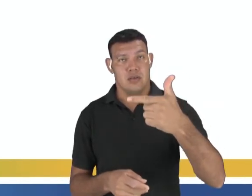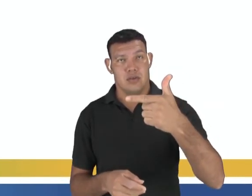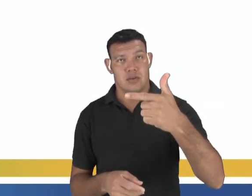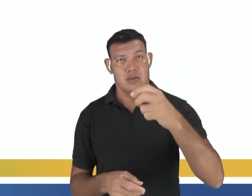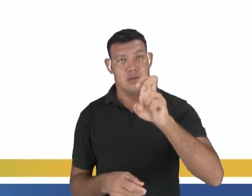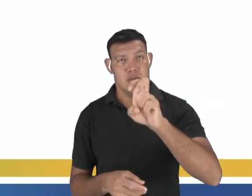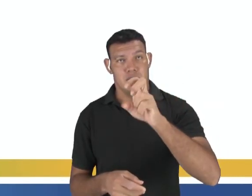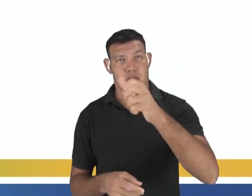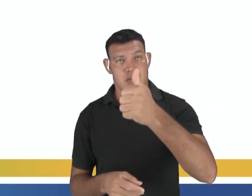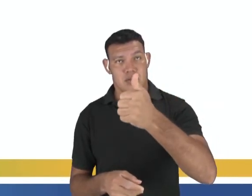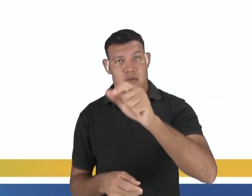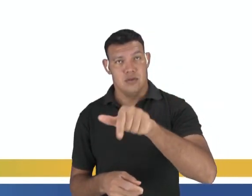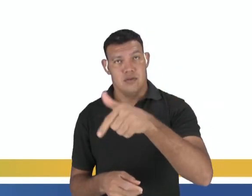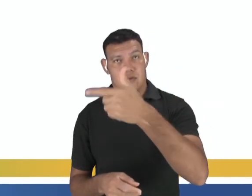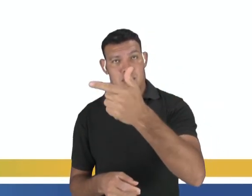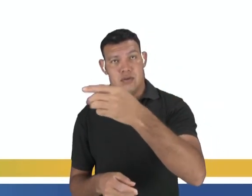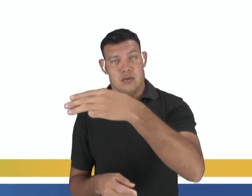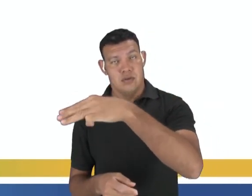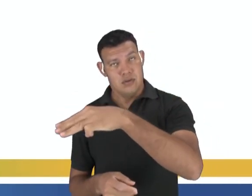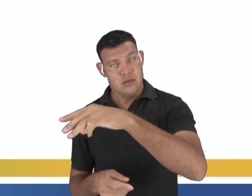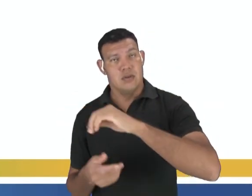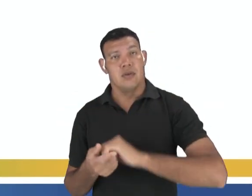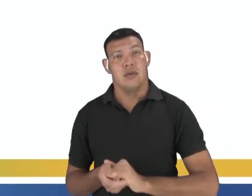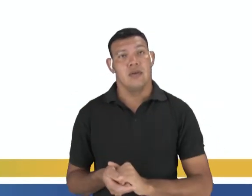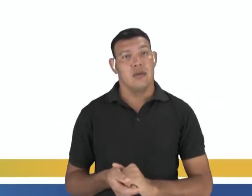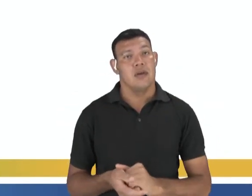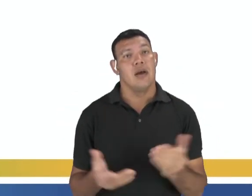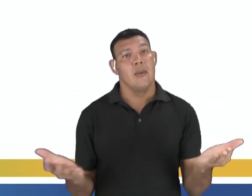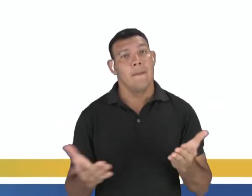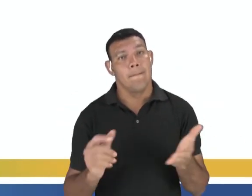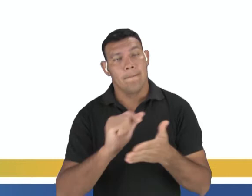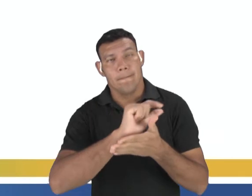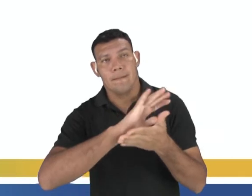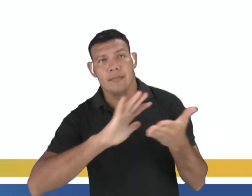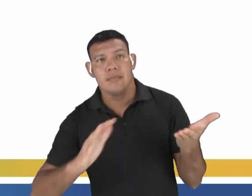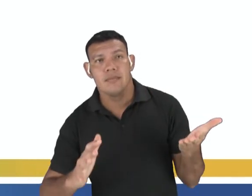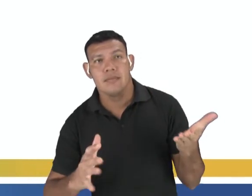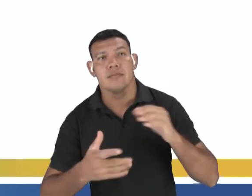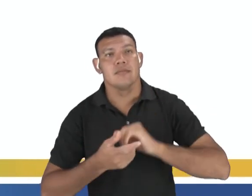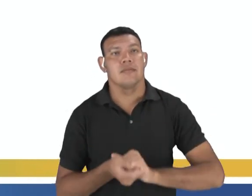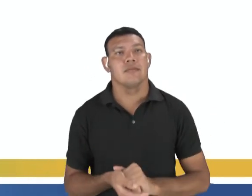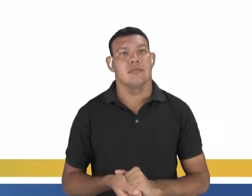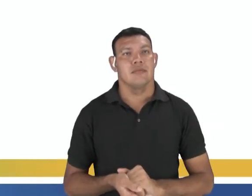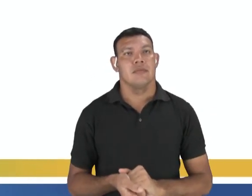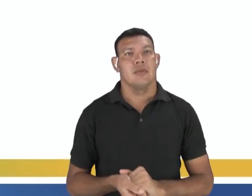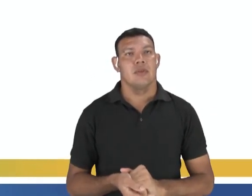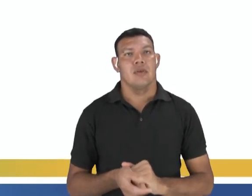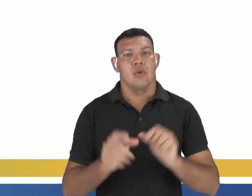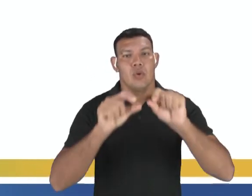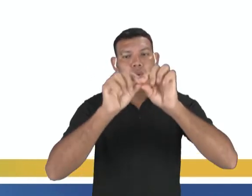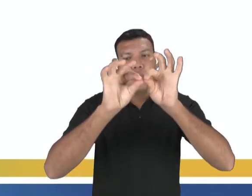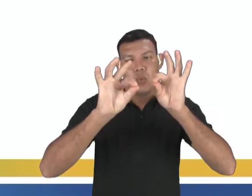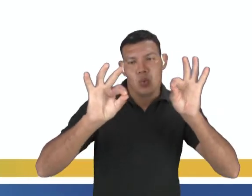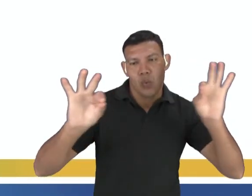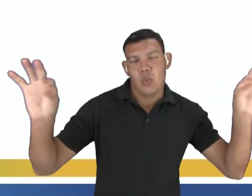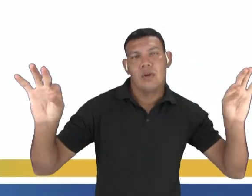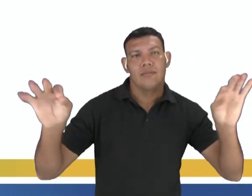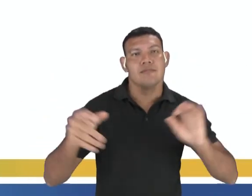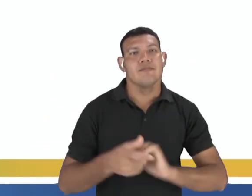251,2 metros. Então, voltando lá para o exercício, qual o valor do comprimento total da pista?